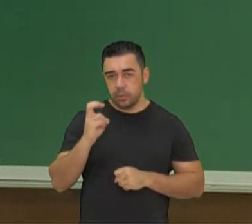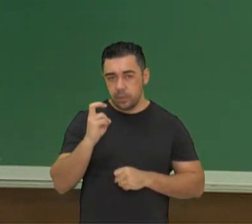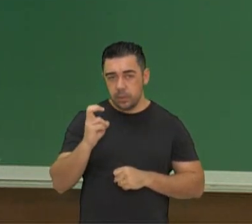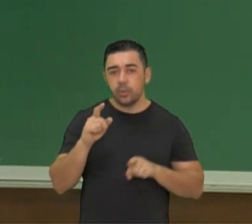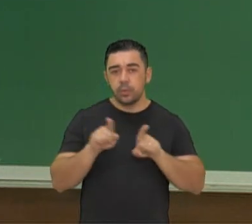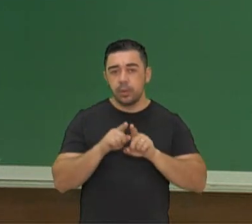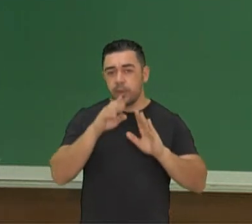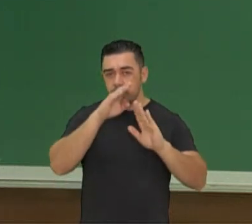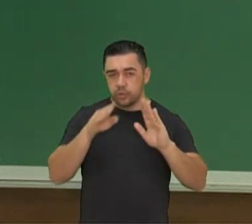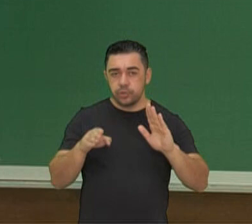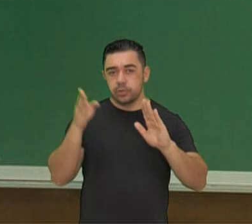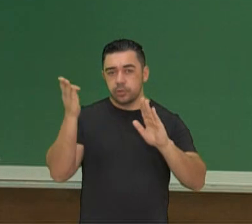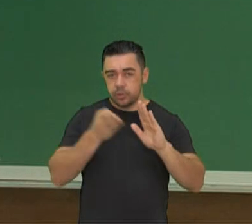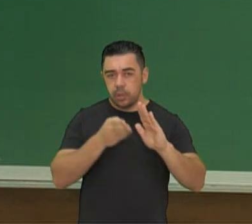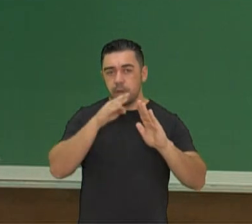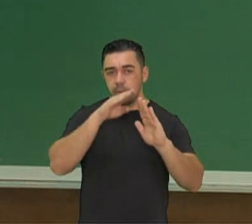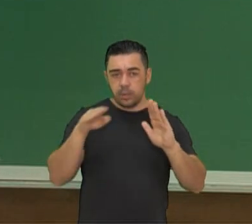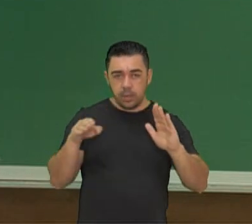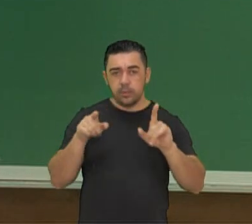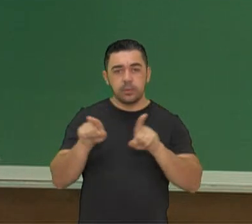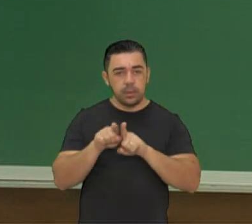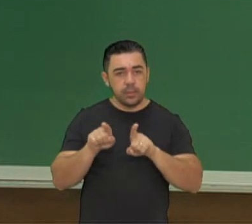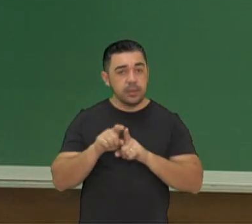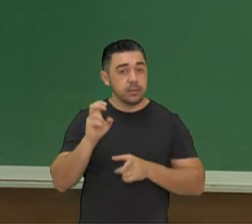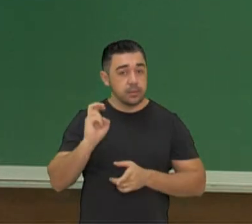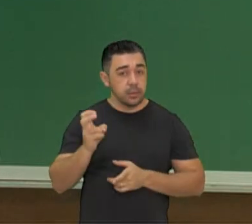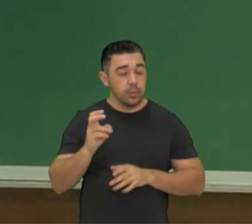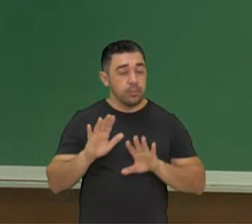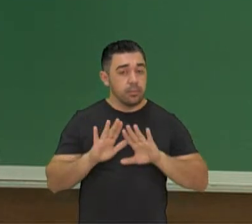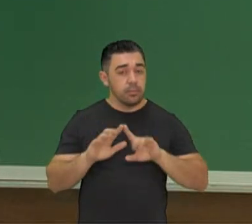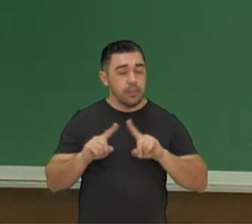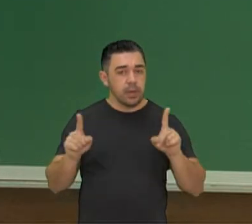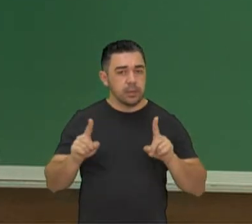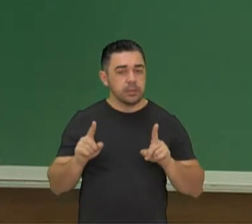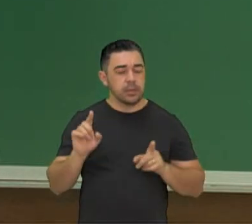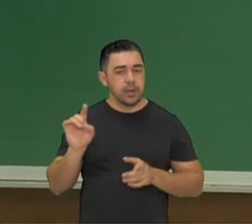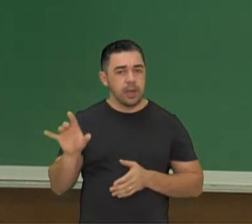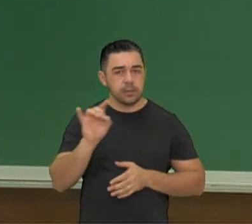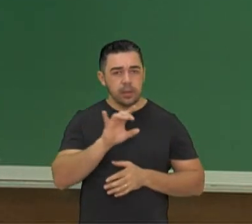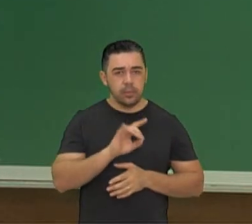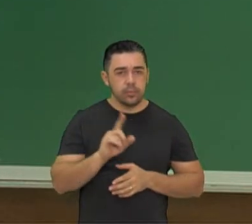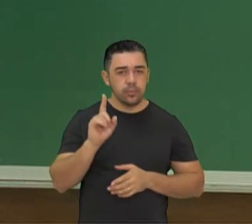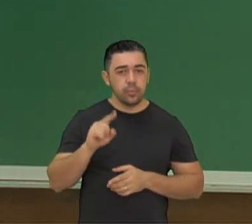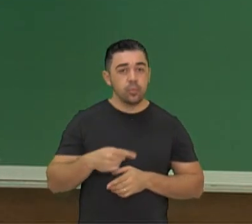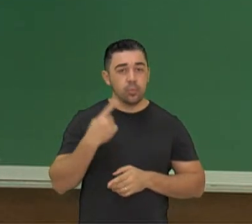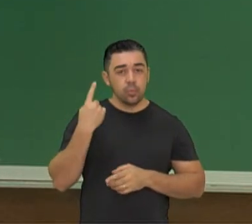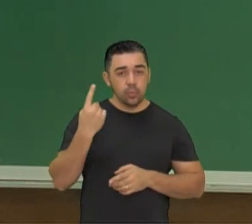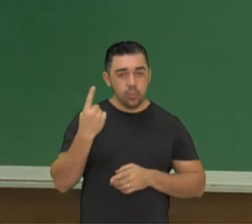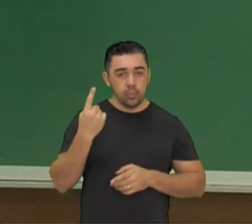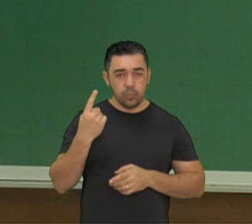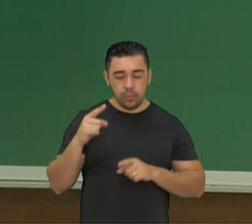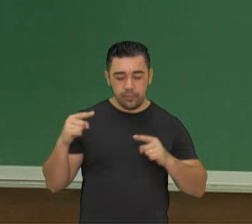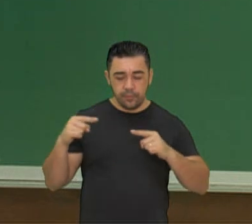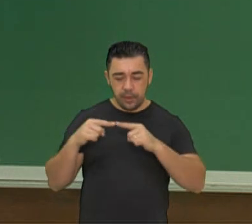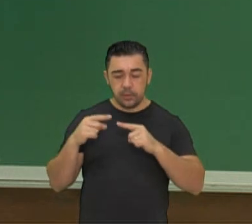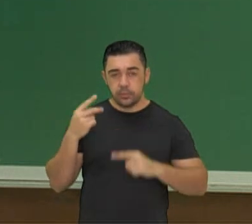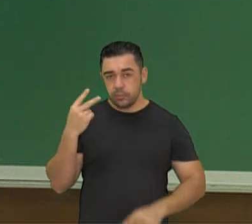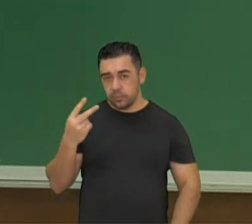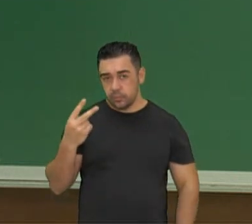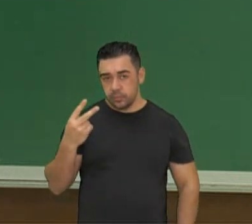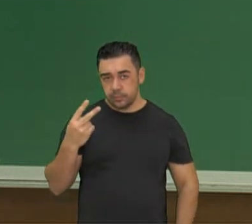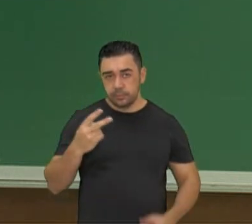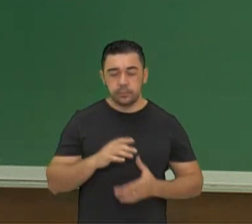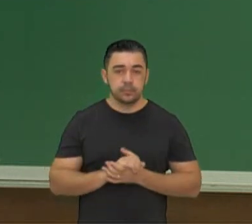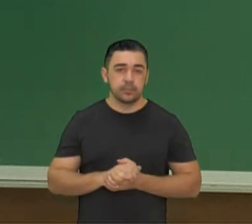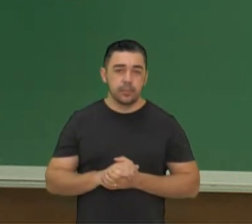diagonais. 5 lados e 5 diagonais. Mas olha, de cada vértice só partem 2 diagonais. Então, ó,